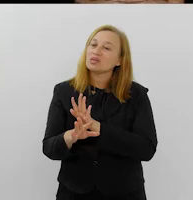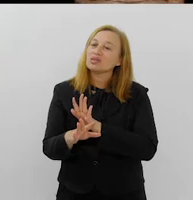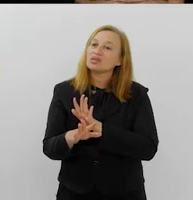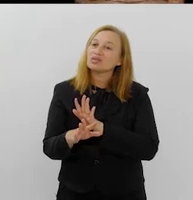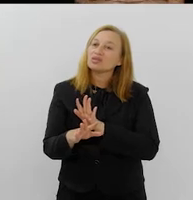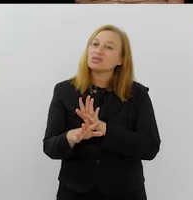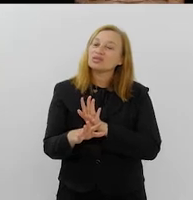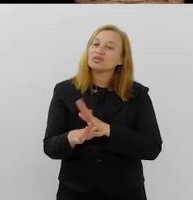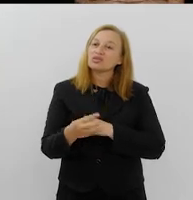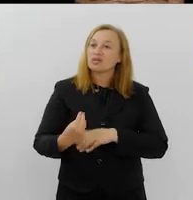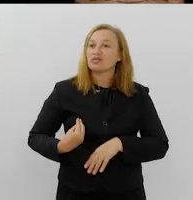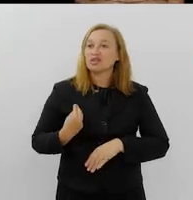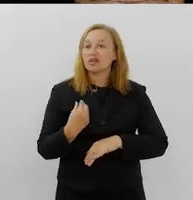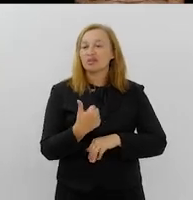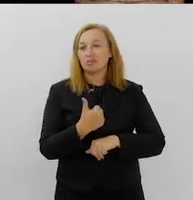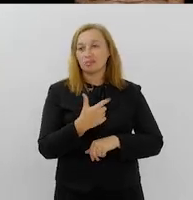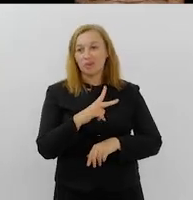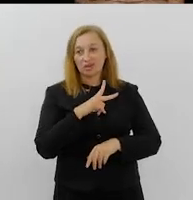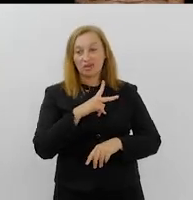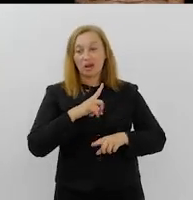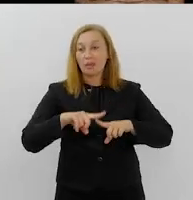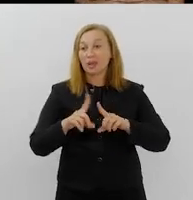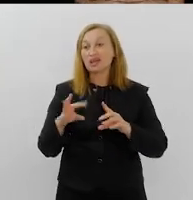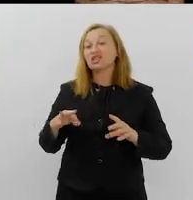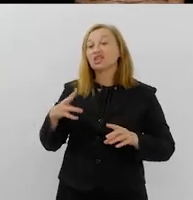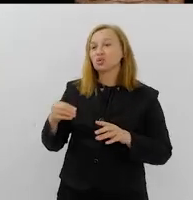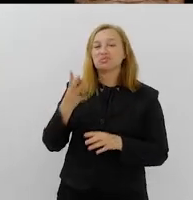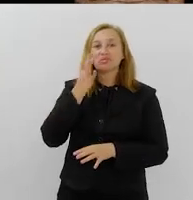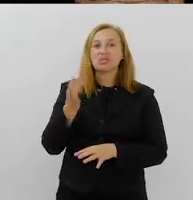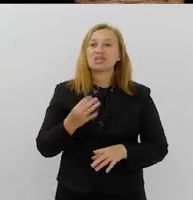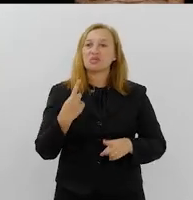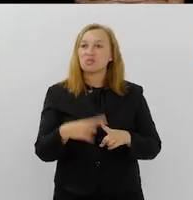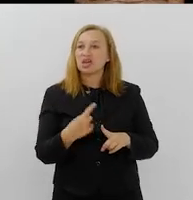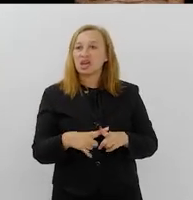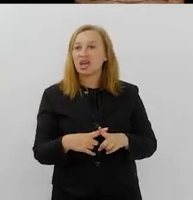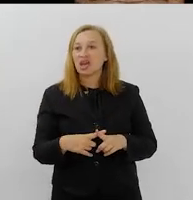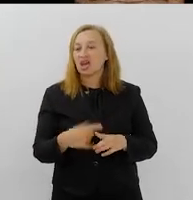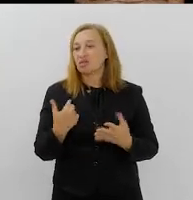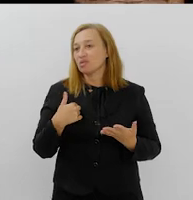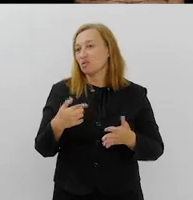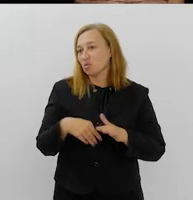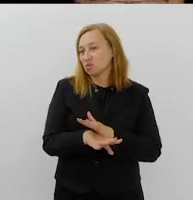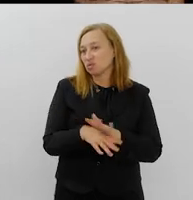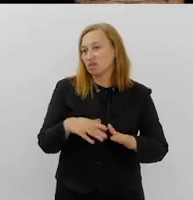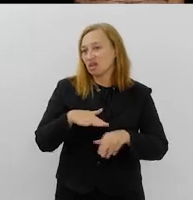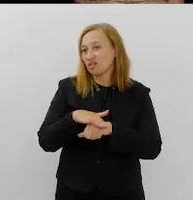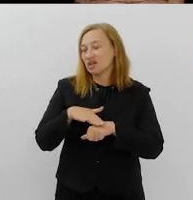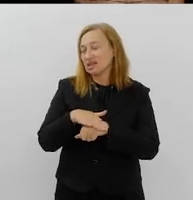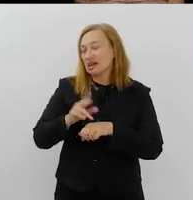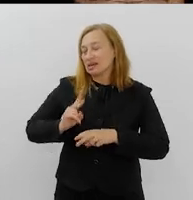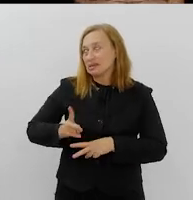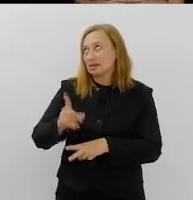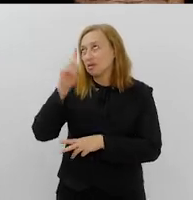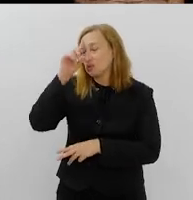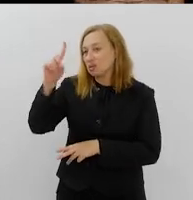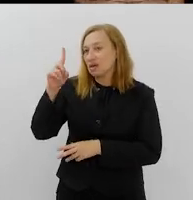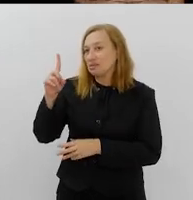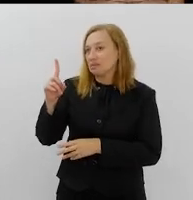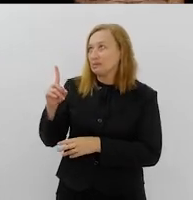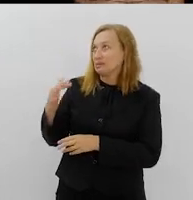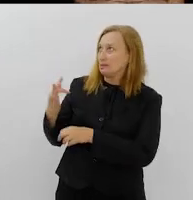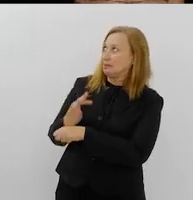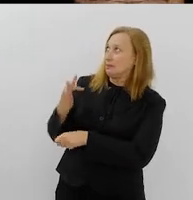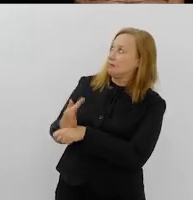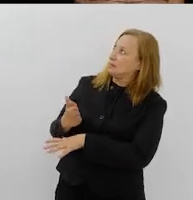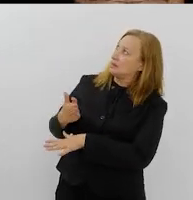só ali no teu espaço, mas no todo. Eu não sei se é porque eu tenho mania de estar conversando com Deus toda hora, não sei nem como